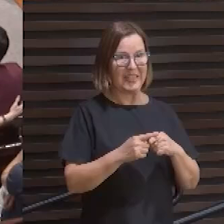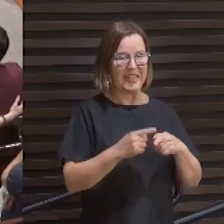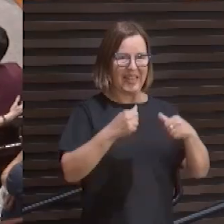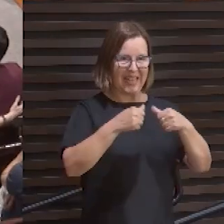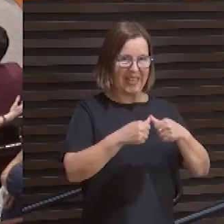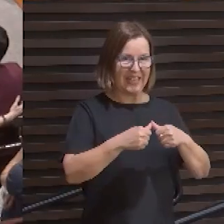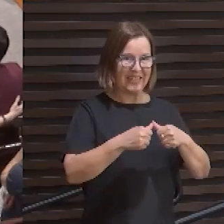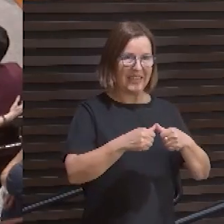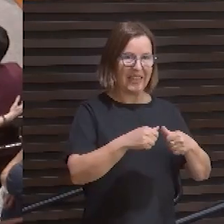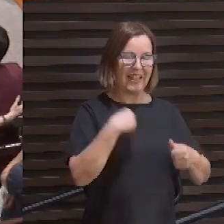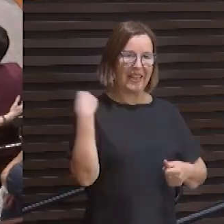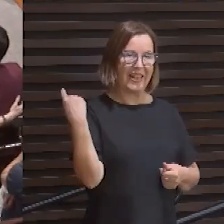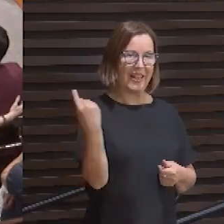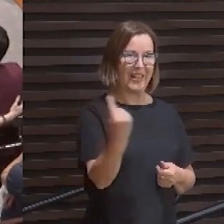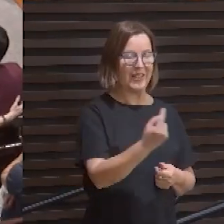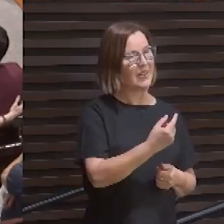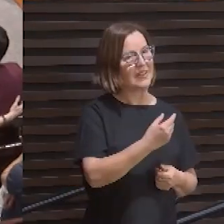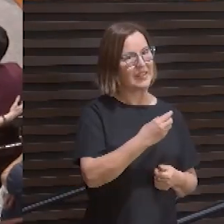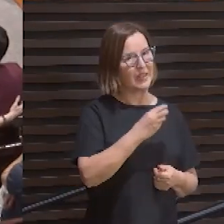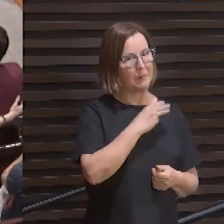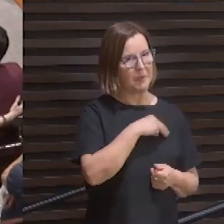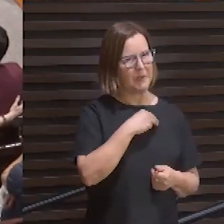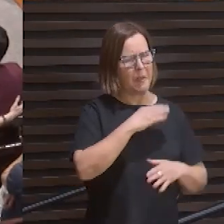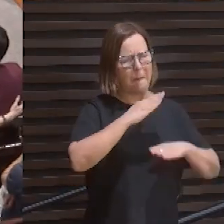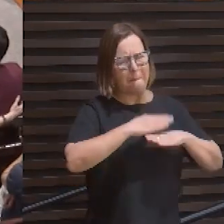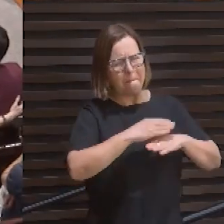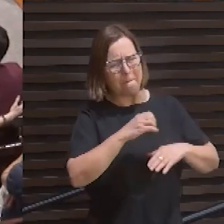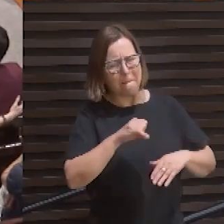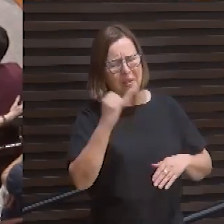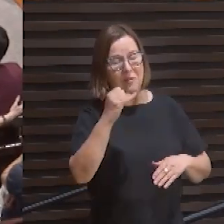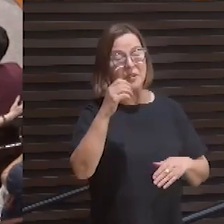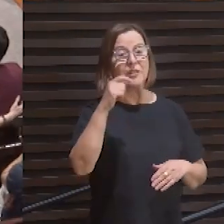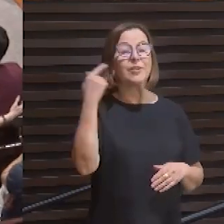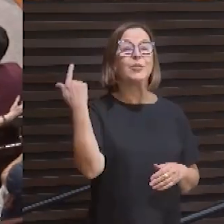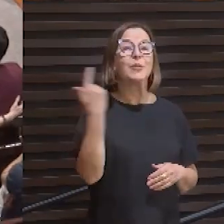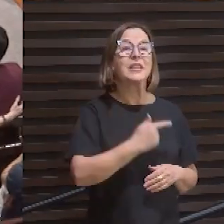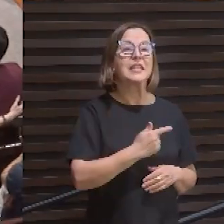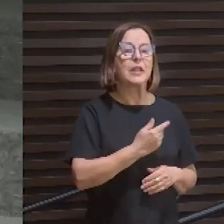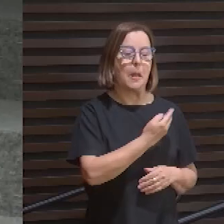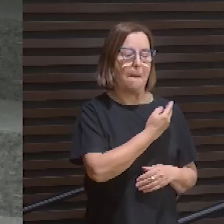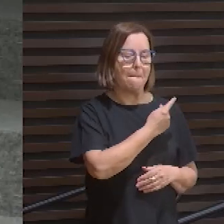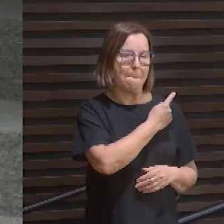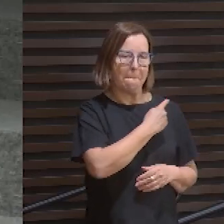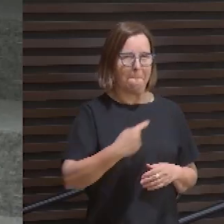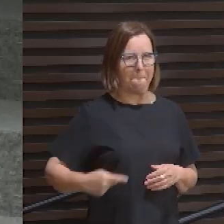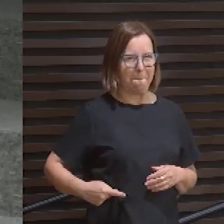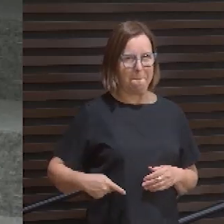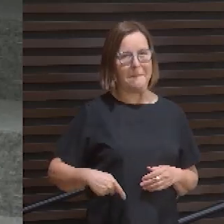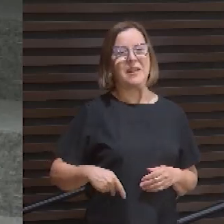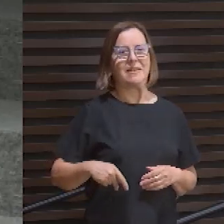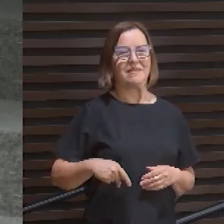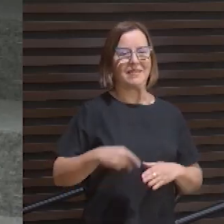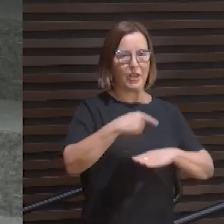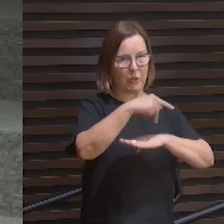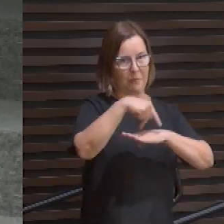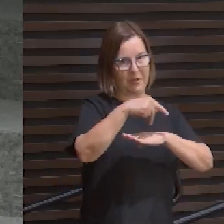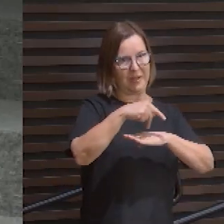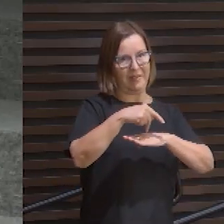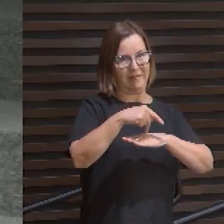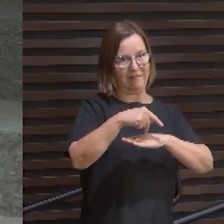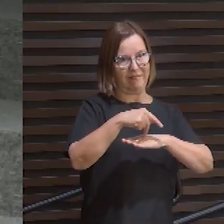nossa missão, que é mais importante do que a presidência da República. É ser um pregador do Evangelho.